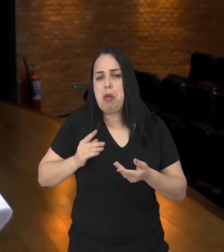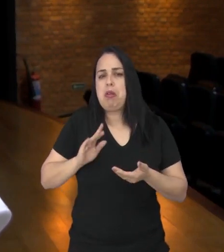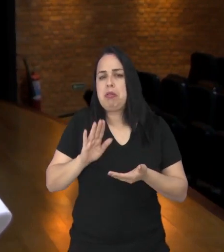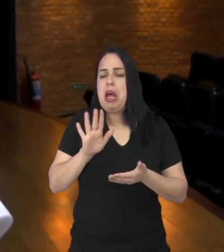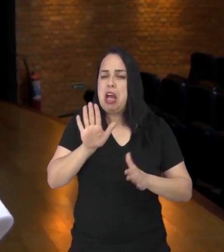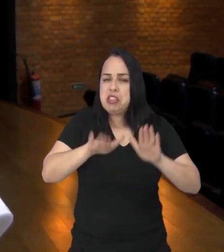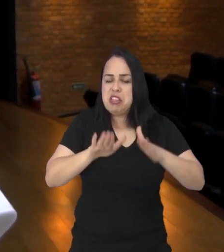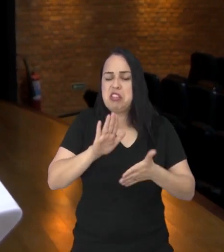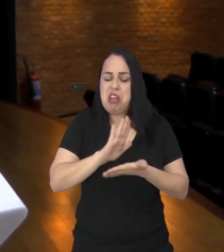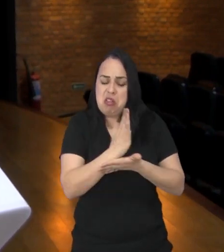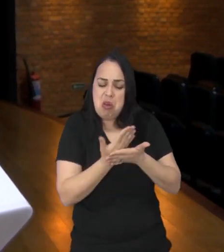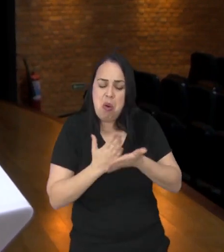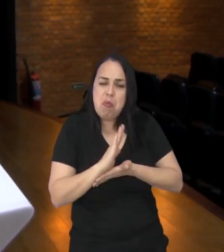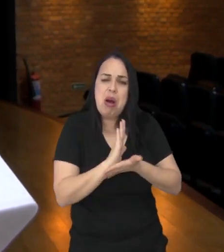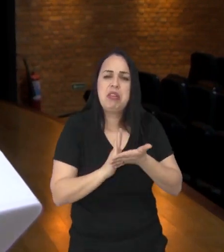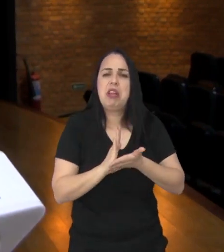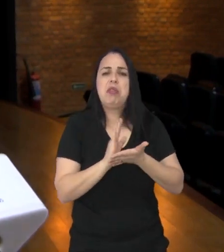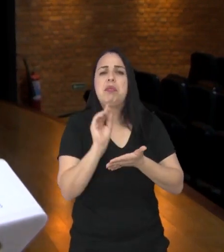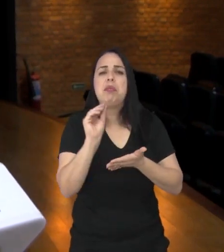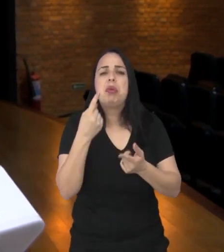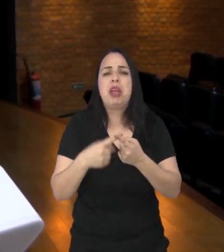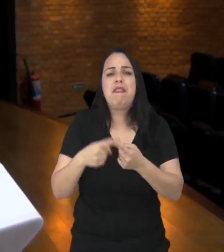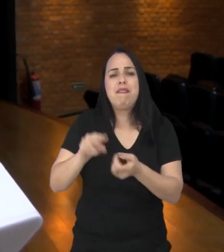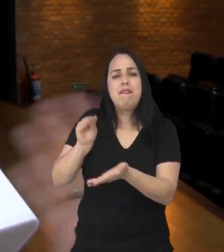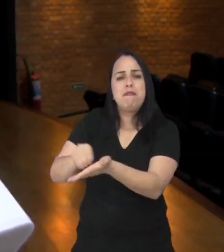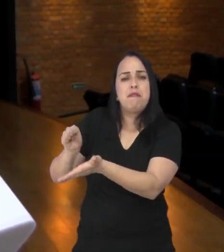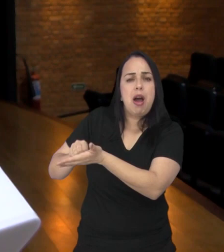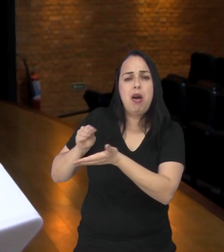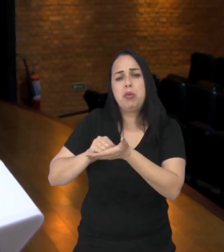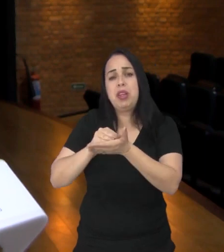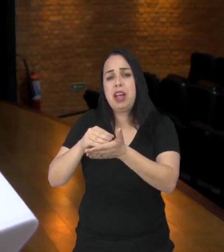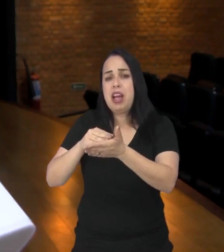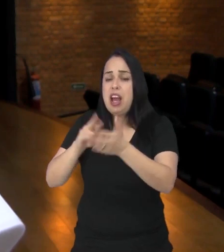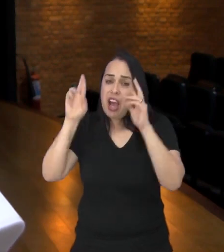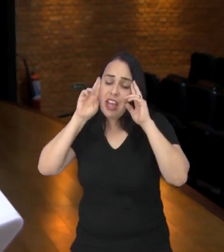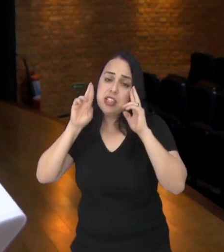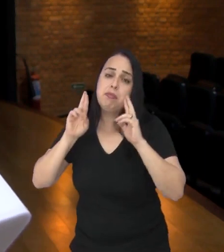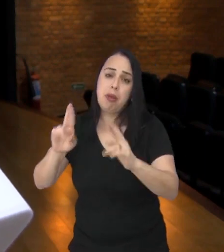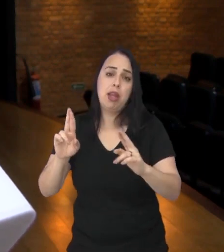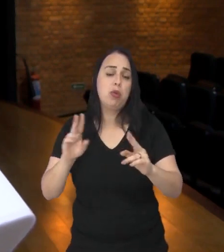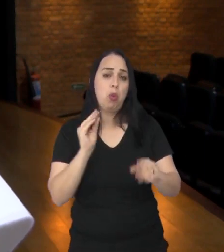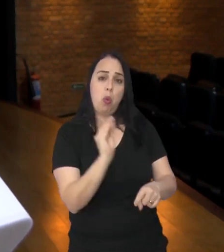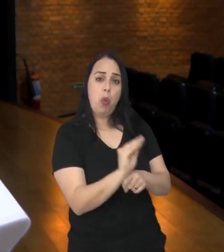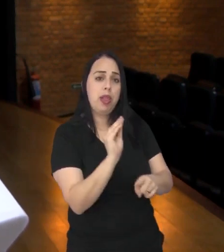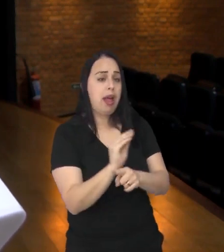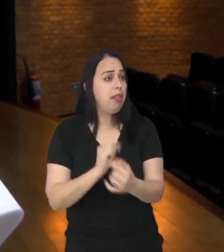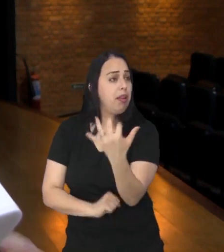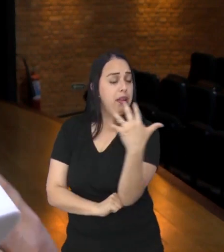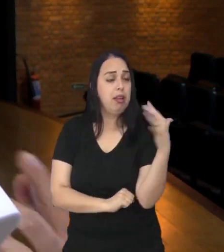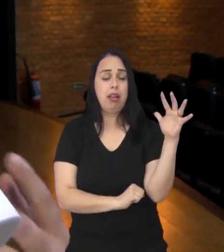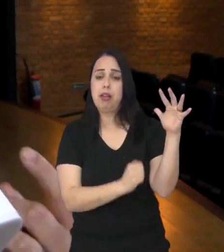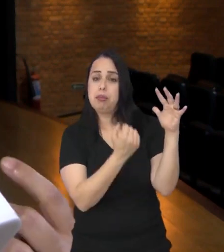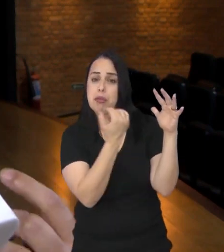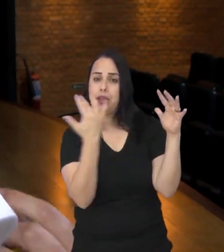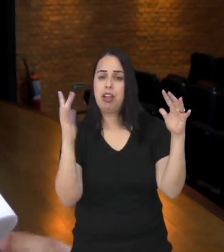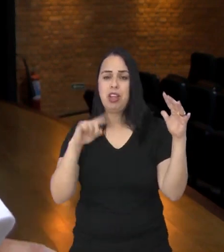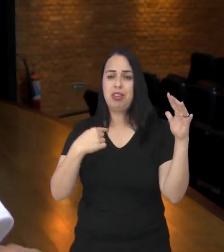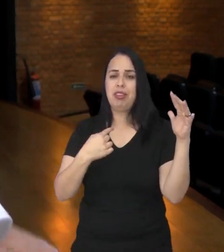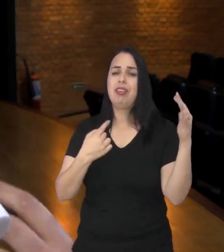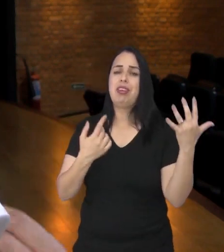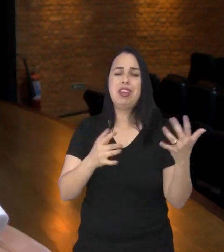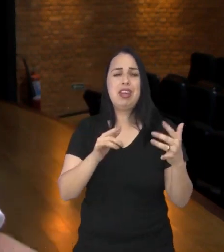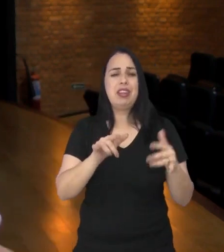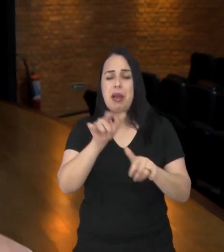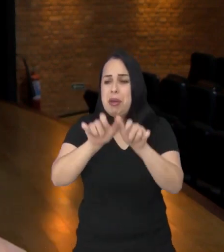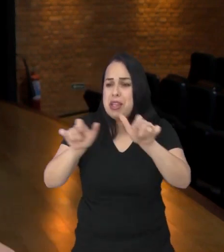os desrespeitos, né, que a sociedade sofre, e a gente faz parte do meio ambiente, né, então quanto que esses grupos